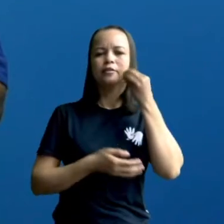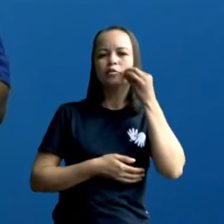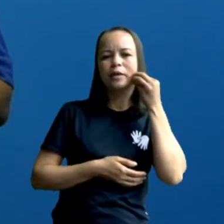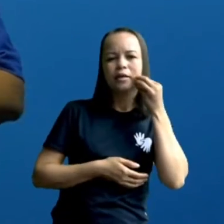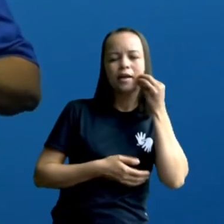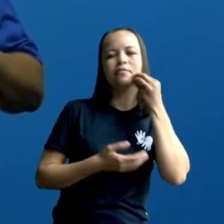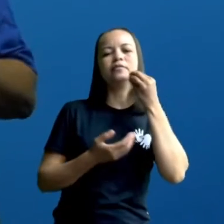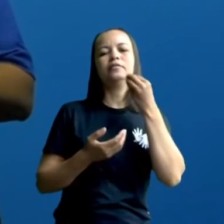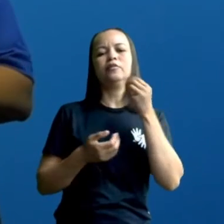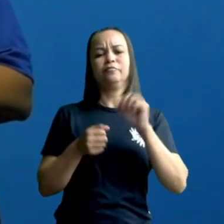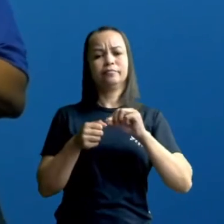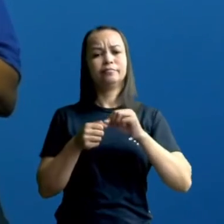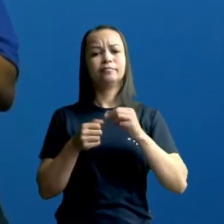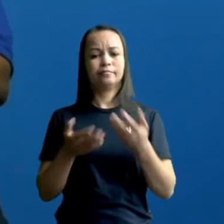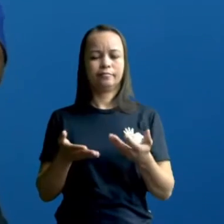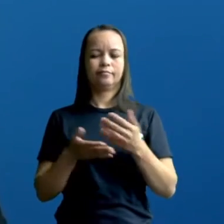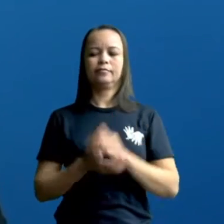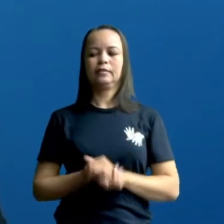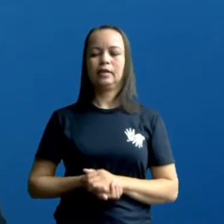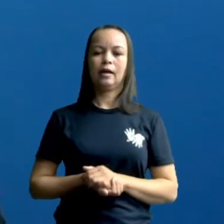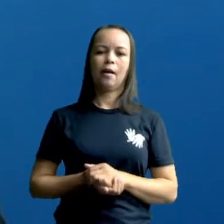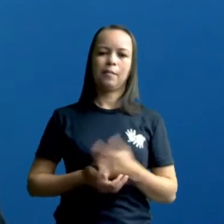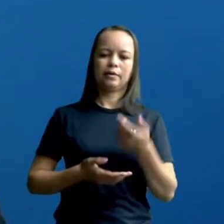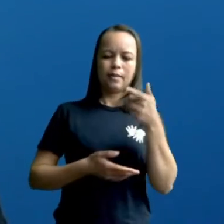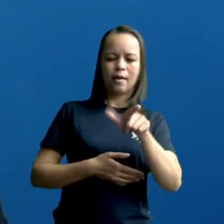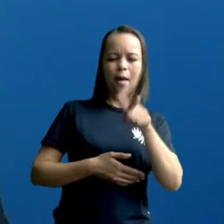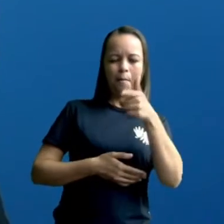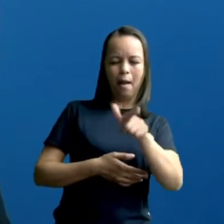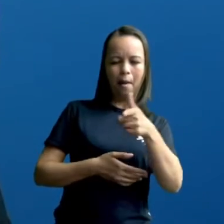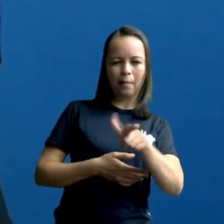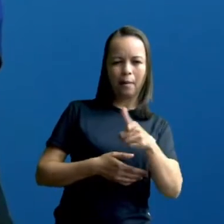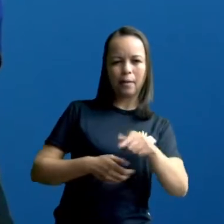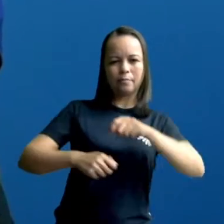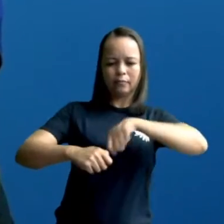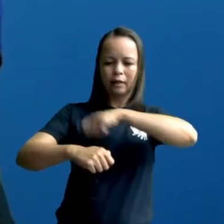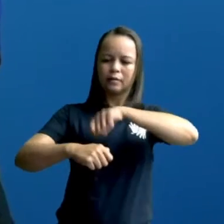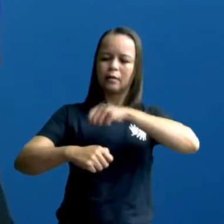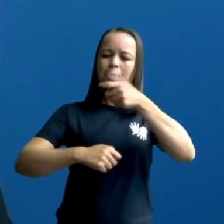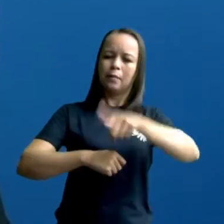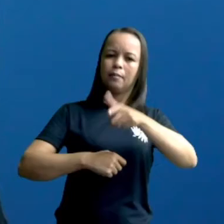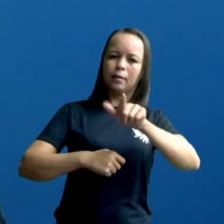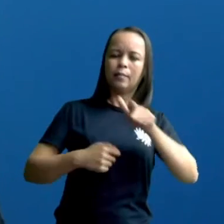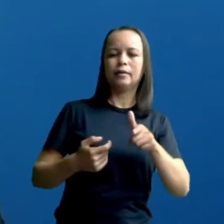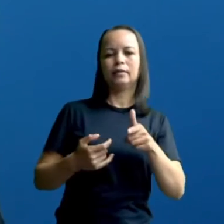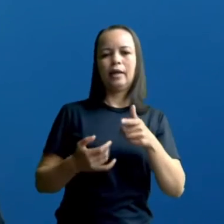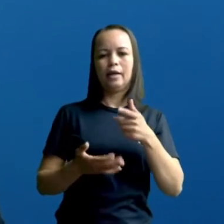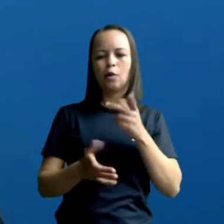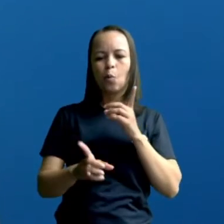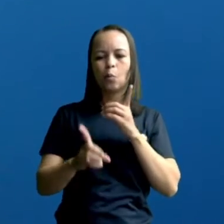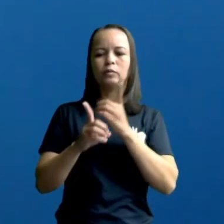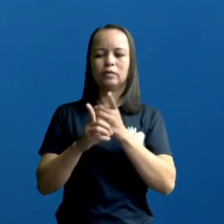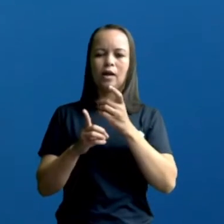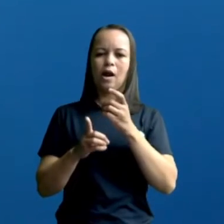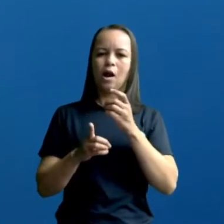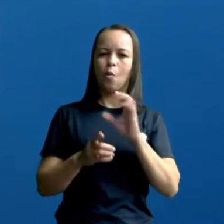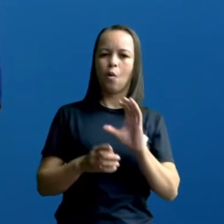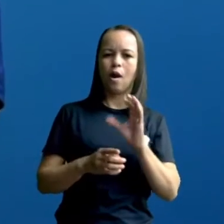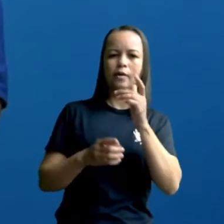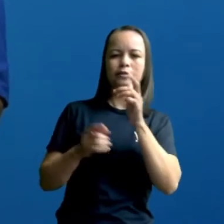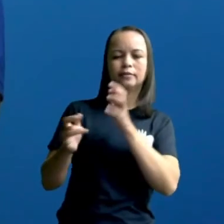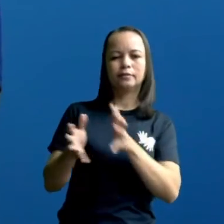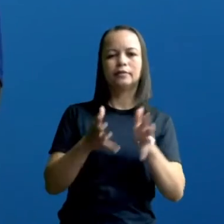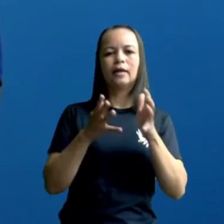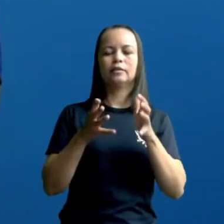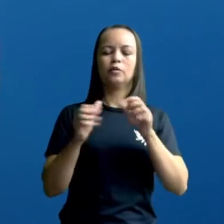experiências são feitas, através da repetição, até chegar ao resultado. De algumas mudanças, fazem